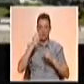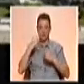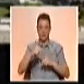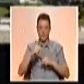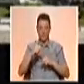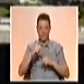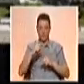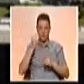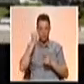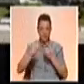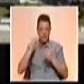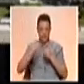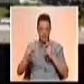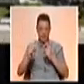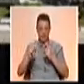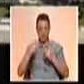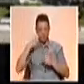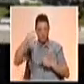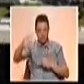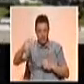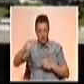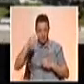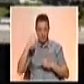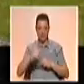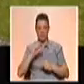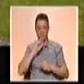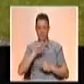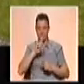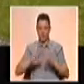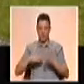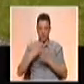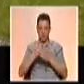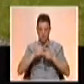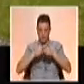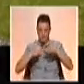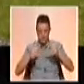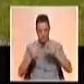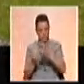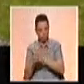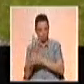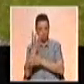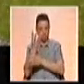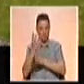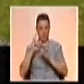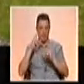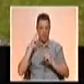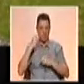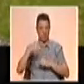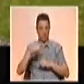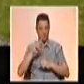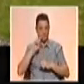substrato, muitas vezes especializado, que permite as plantas crescerem, que têm este